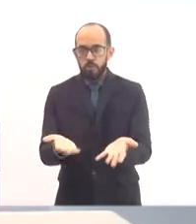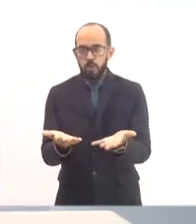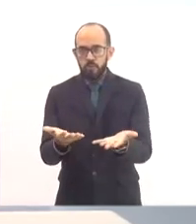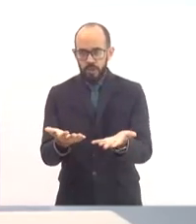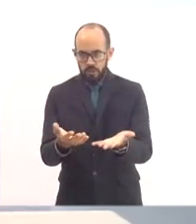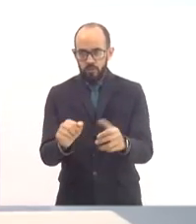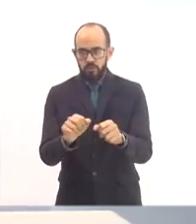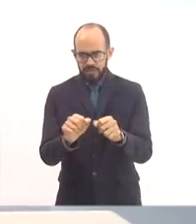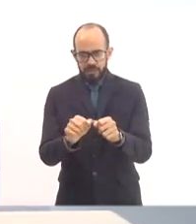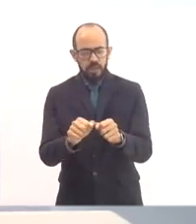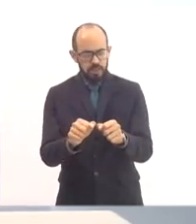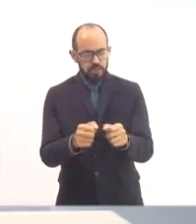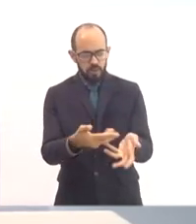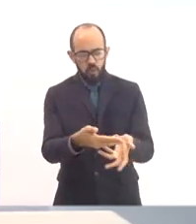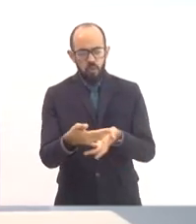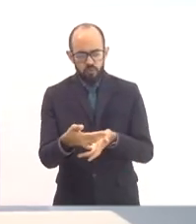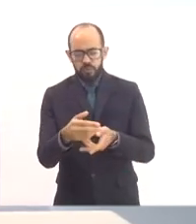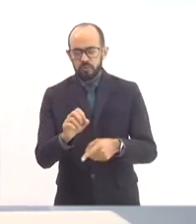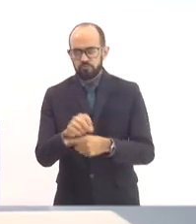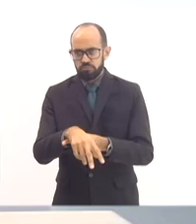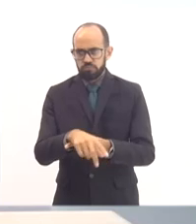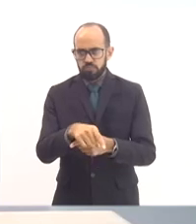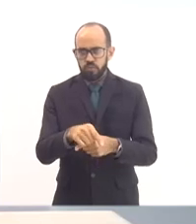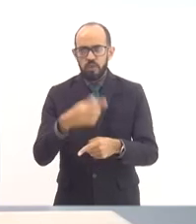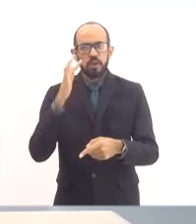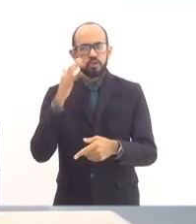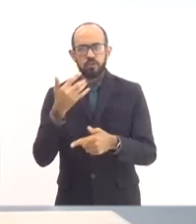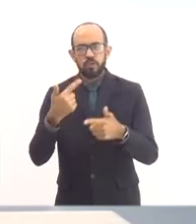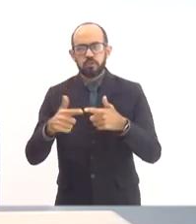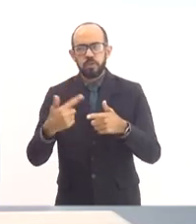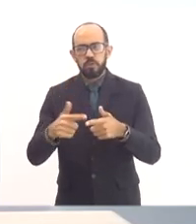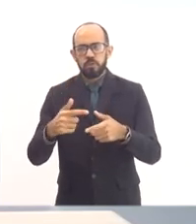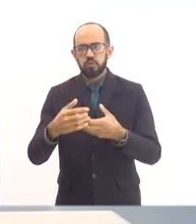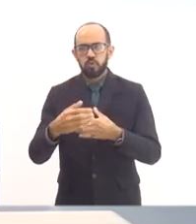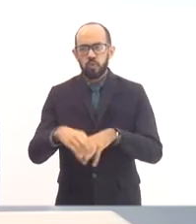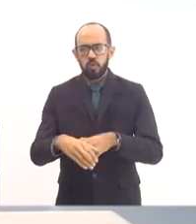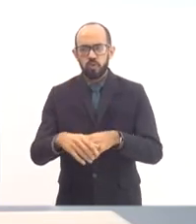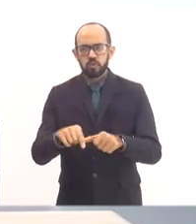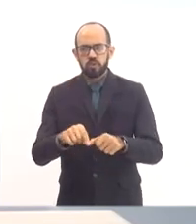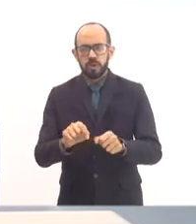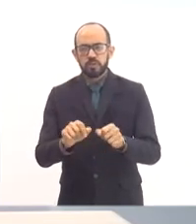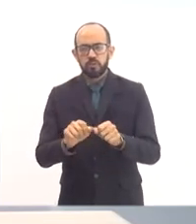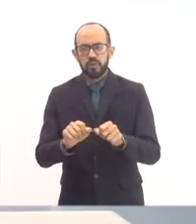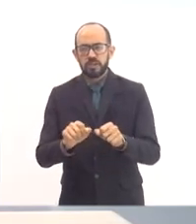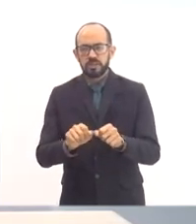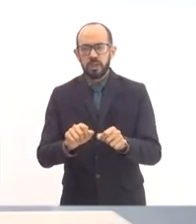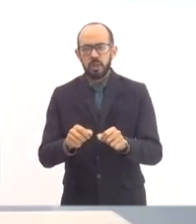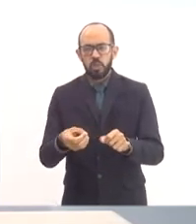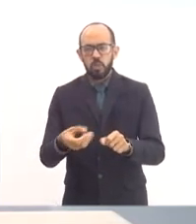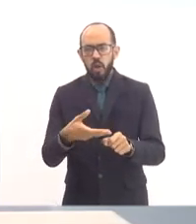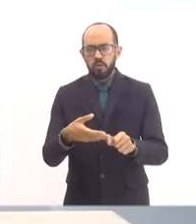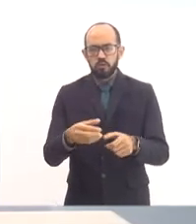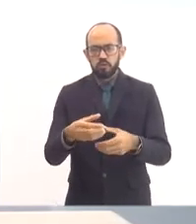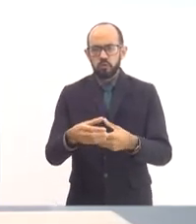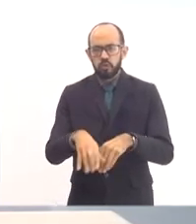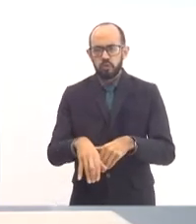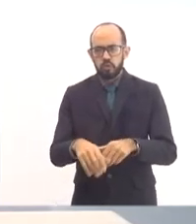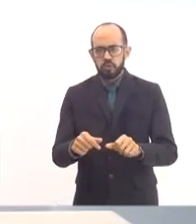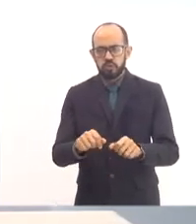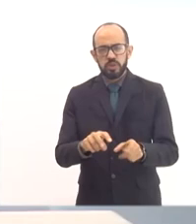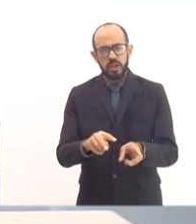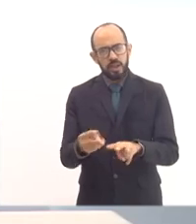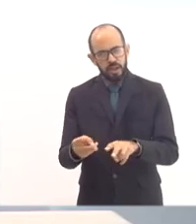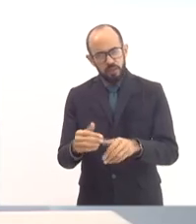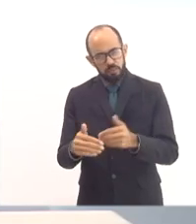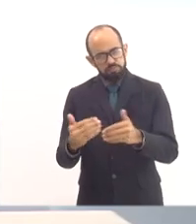chamamento e resolver o problema aí dos concursos, até para que nós possamos realmente passar a fazer novos concursos e caminhar para